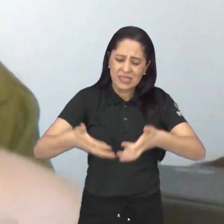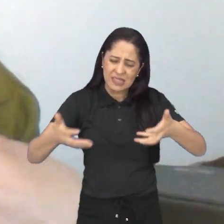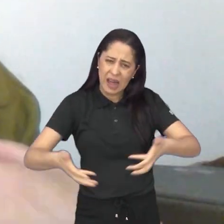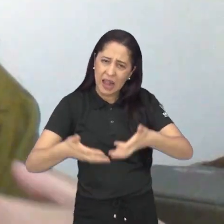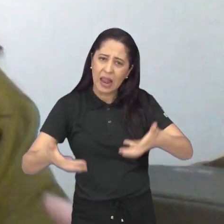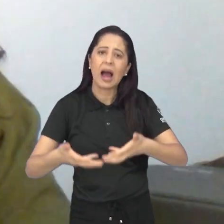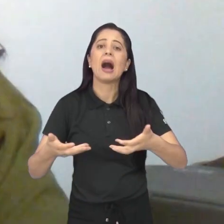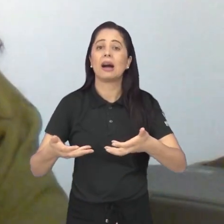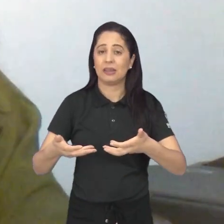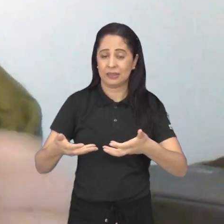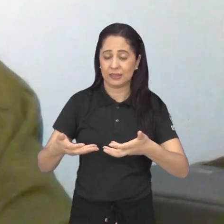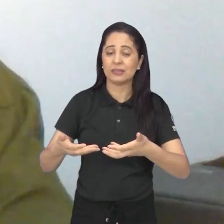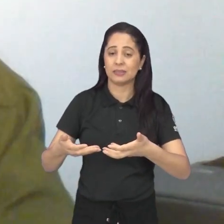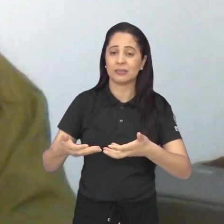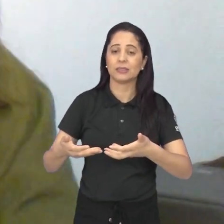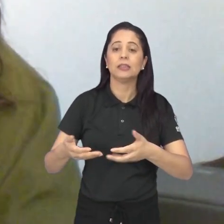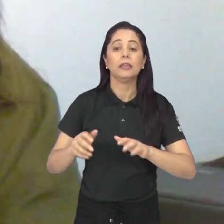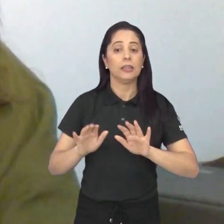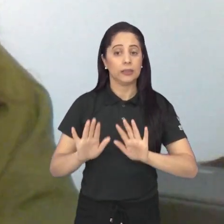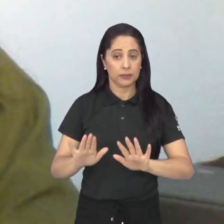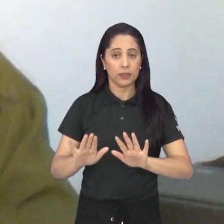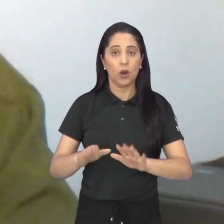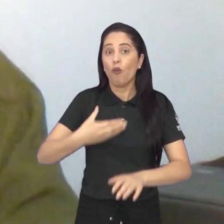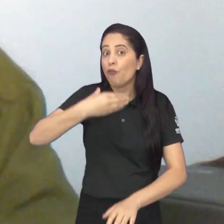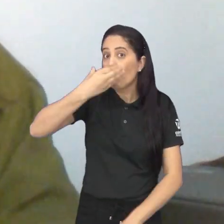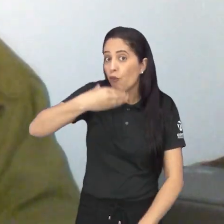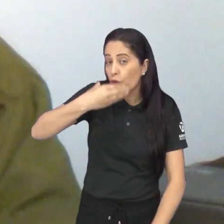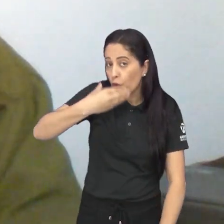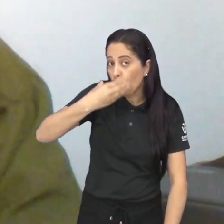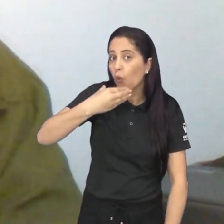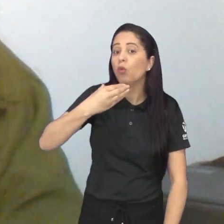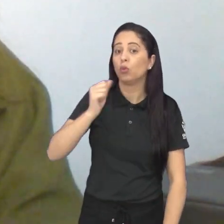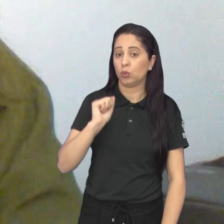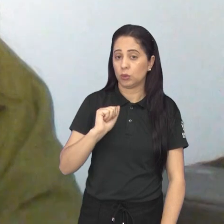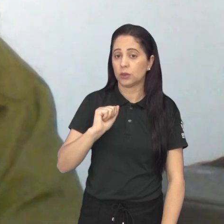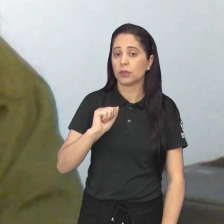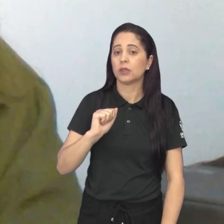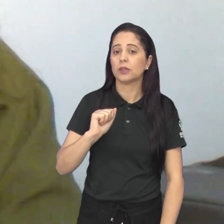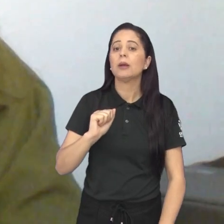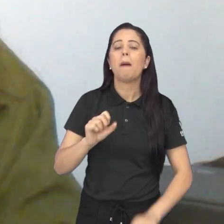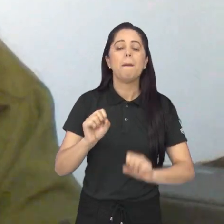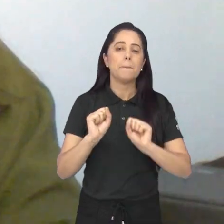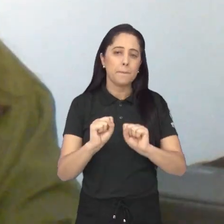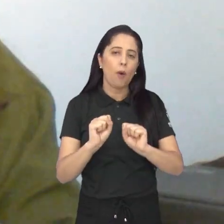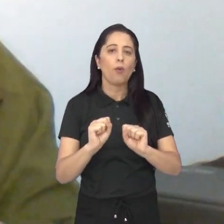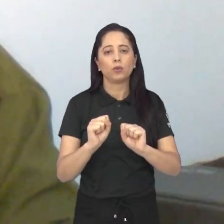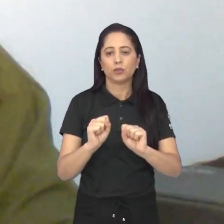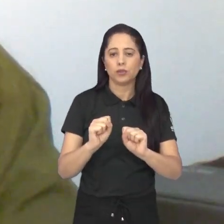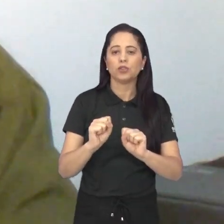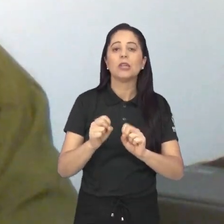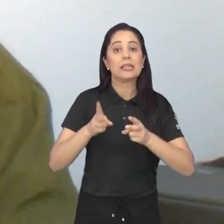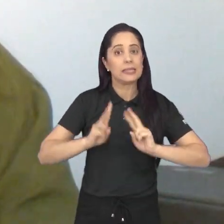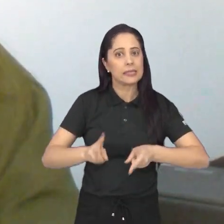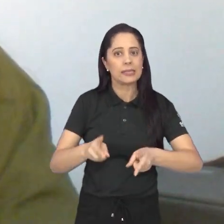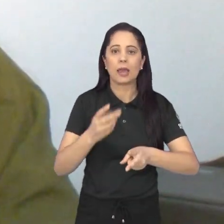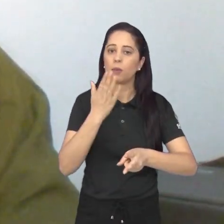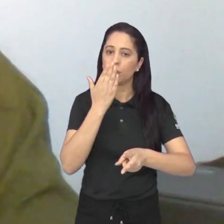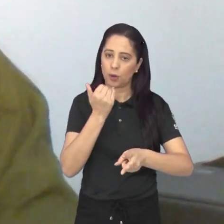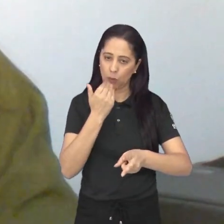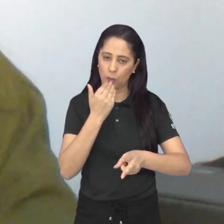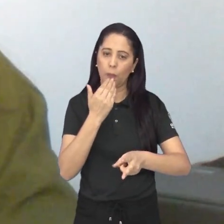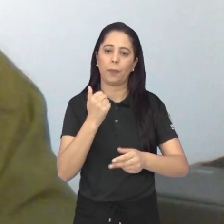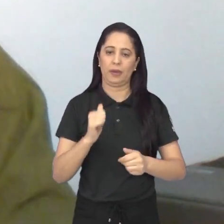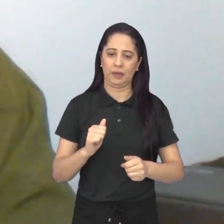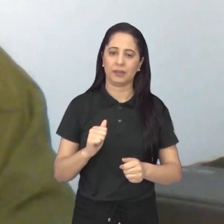folhas, de vegetais mais cozidinhos. Então, as frutas, em geral, a gente pode estar inserindo e